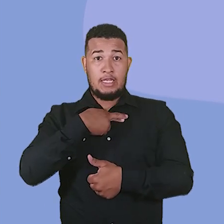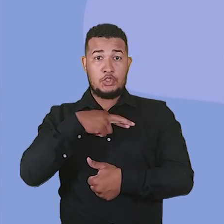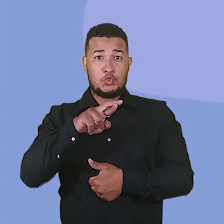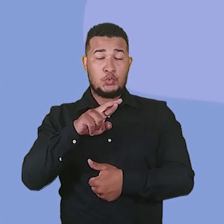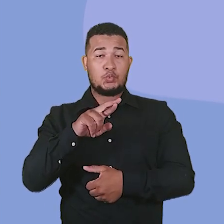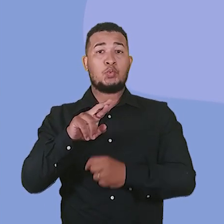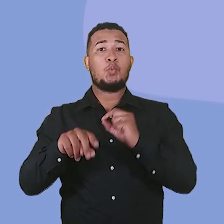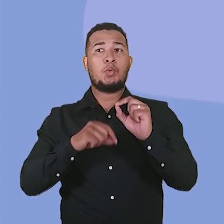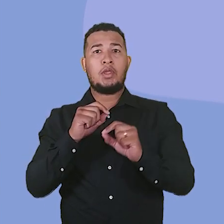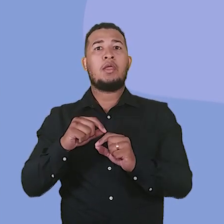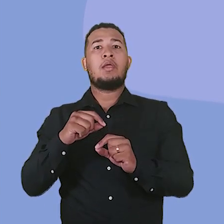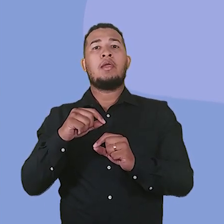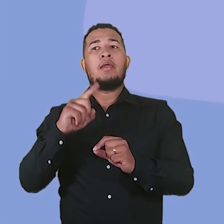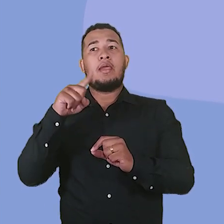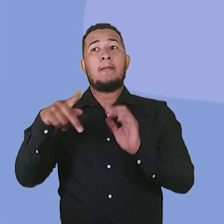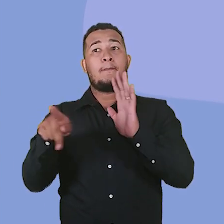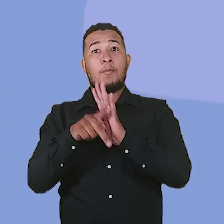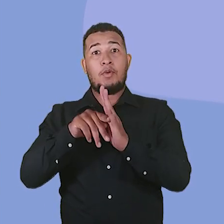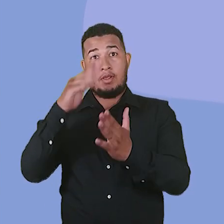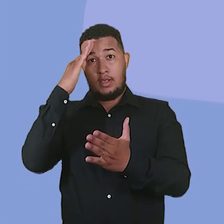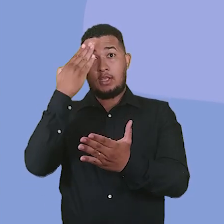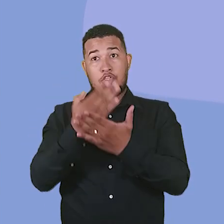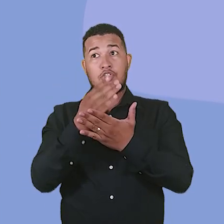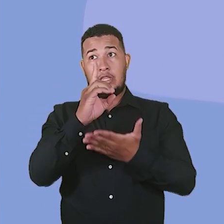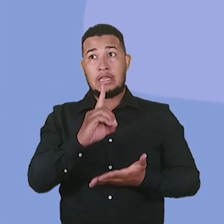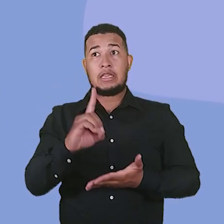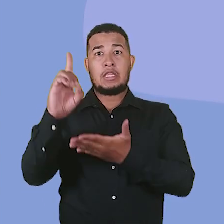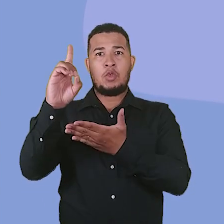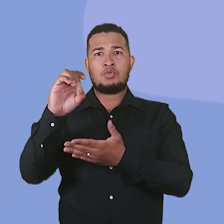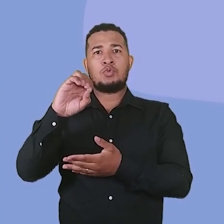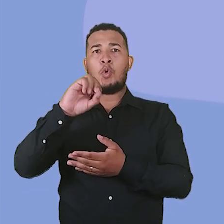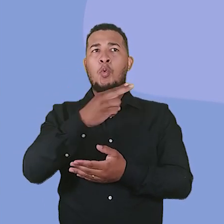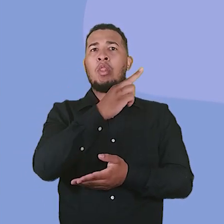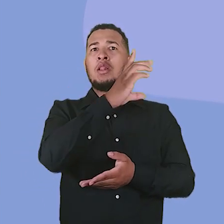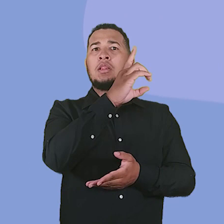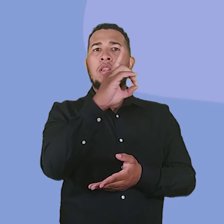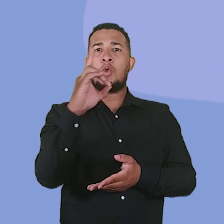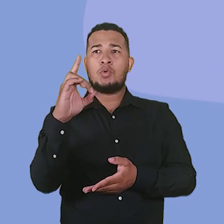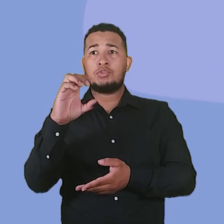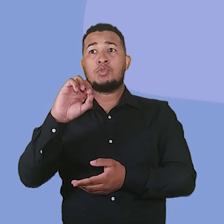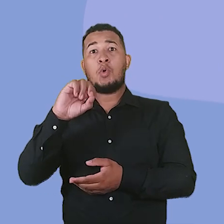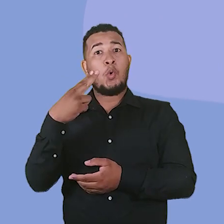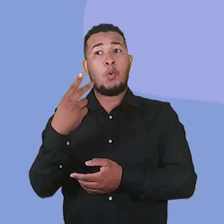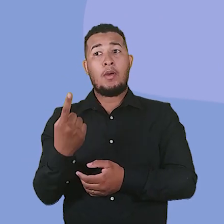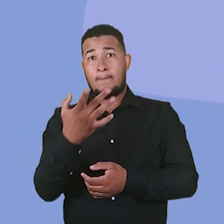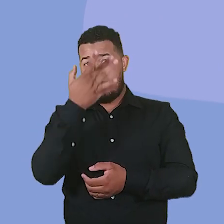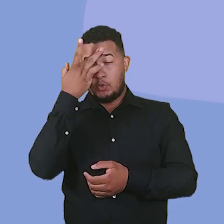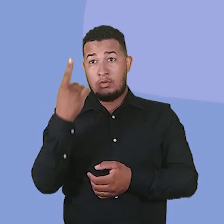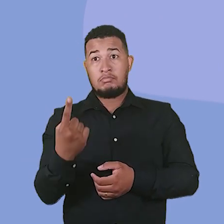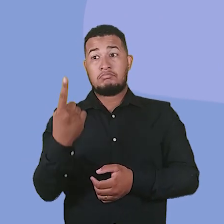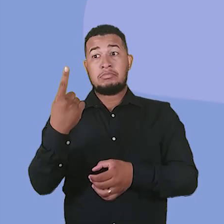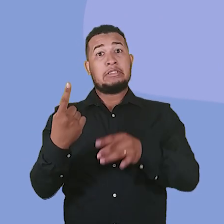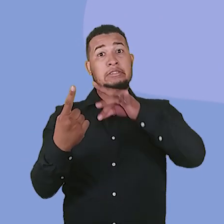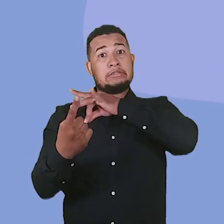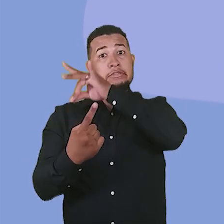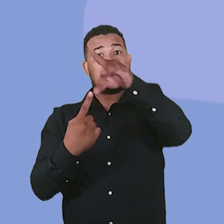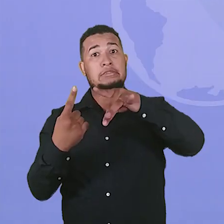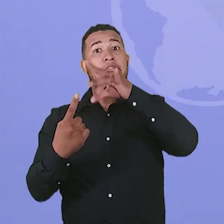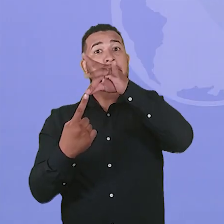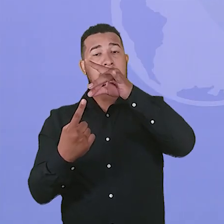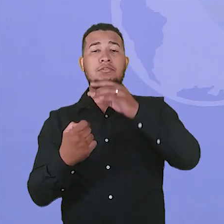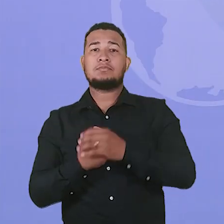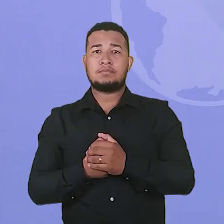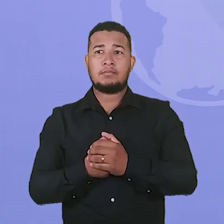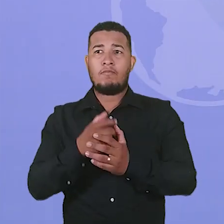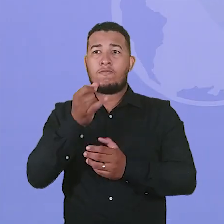ele é fundamentado na crença em deuses ou em um Deus, ou mesmo em um livro sagrado. Esse tipo